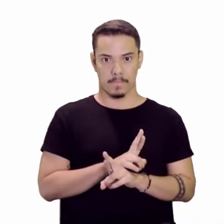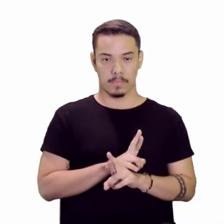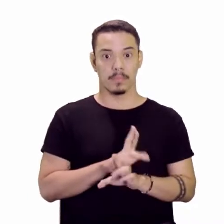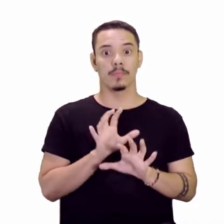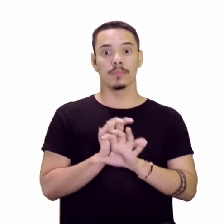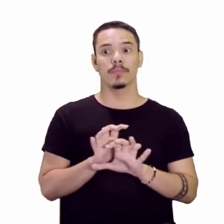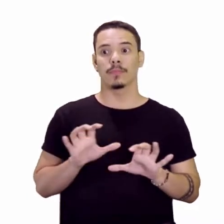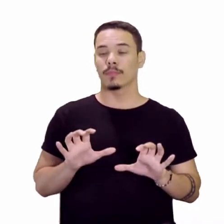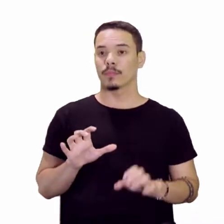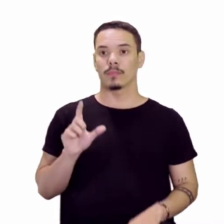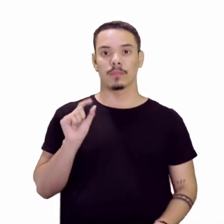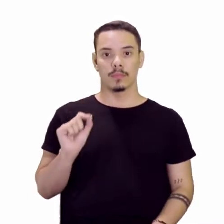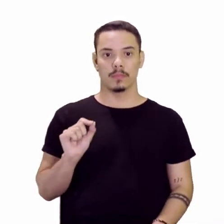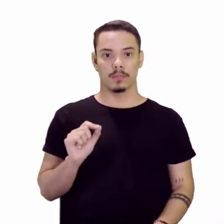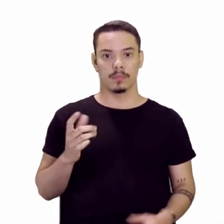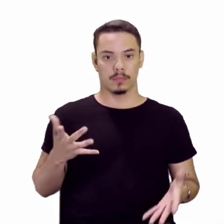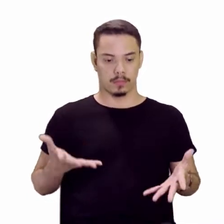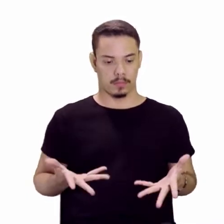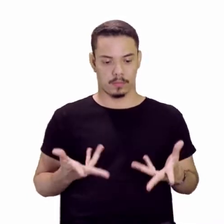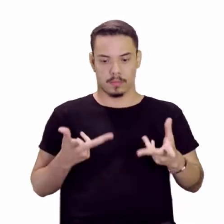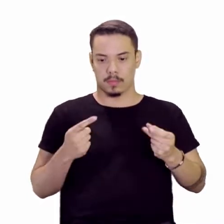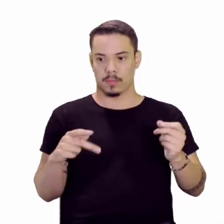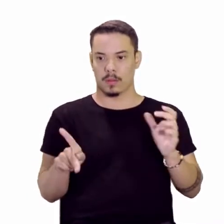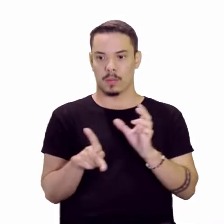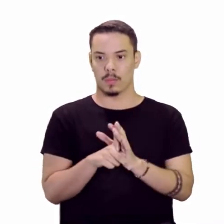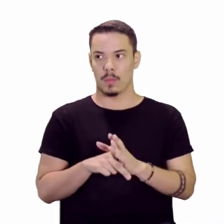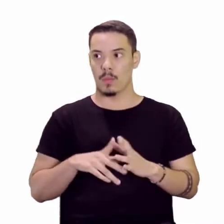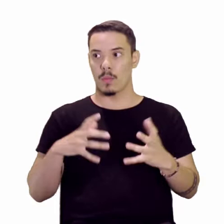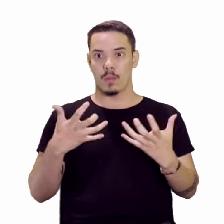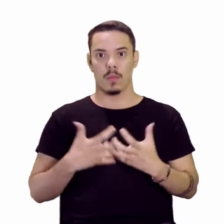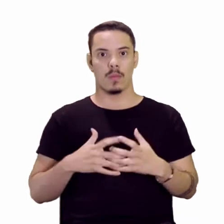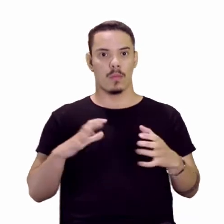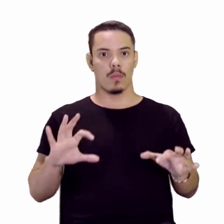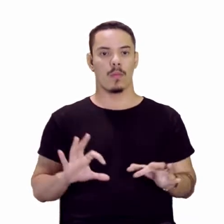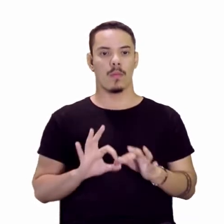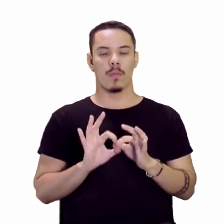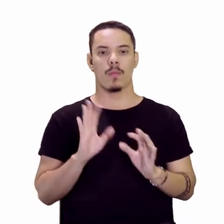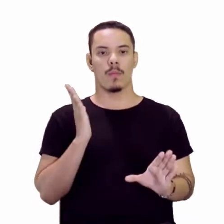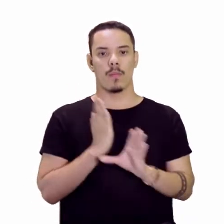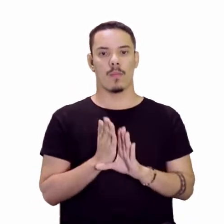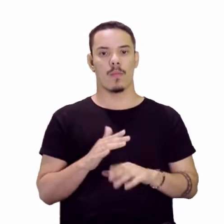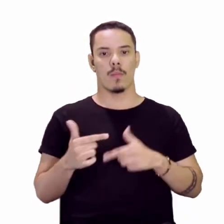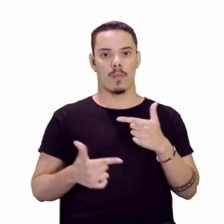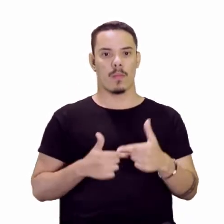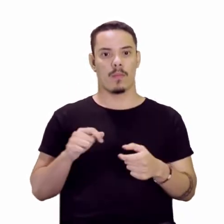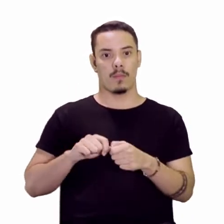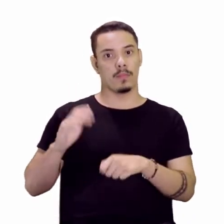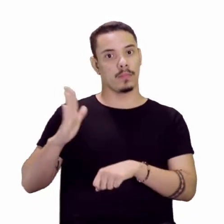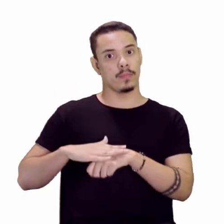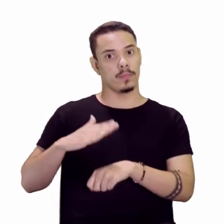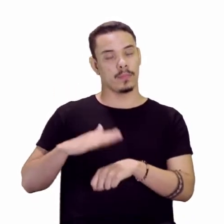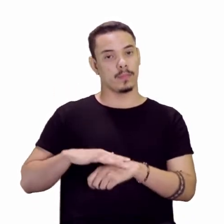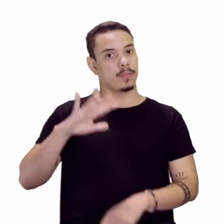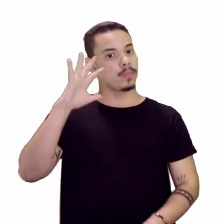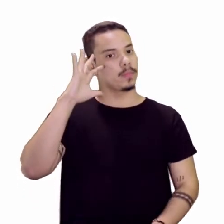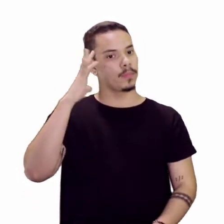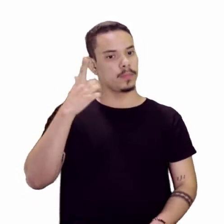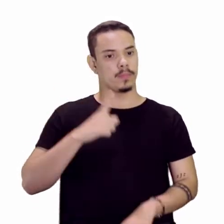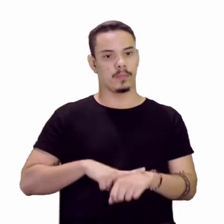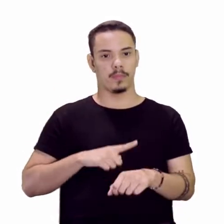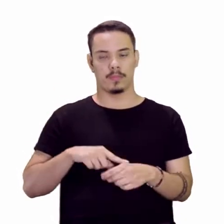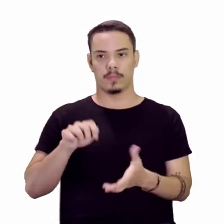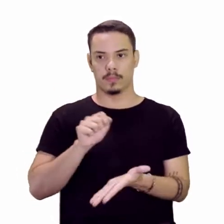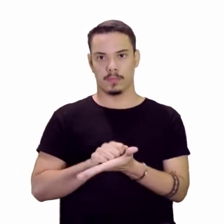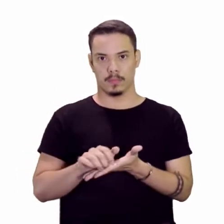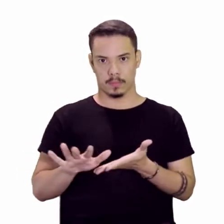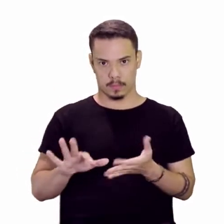Assim sendo, né, Deise, a eficiência de uma máquina, ela é medida através do trabalho que ela realiza, pelo tempo gasto para realizar